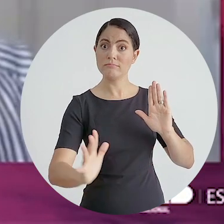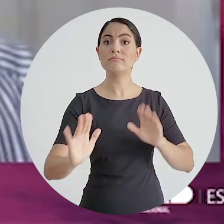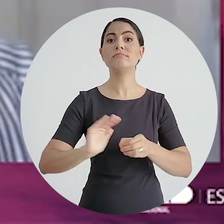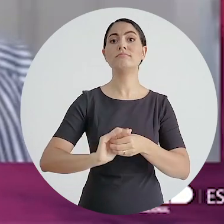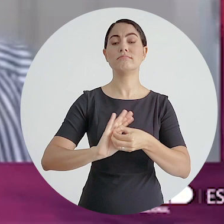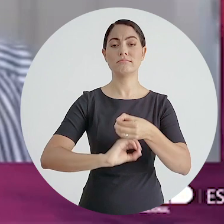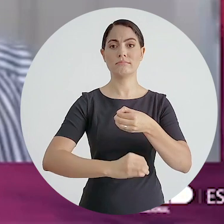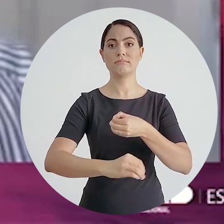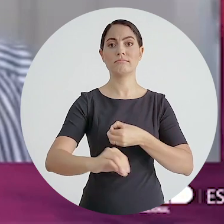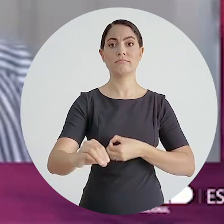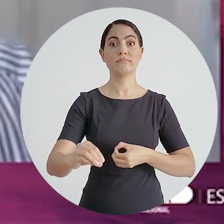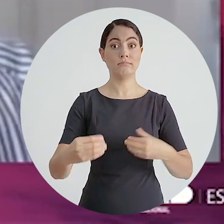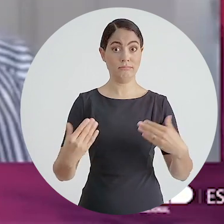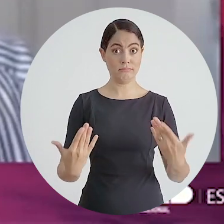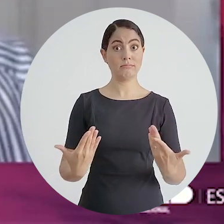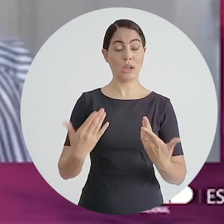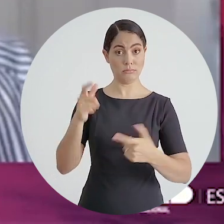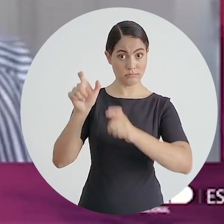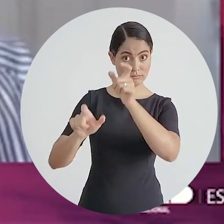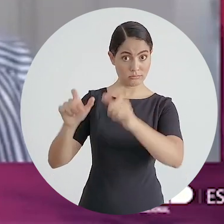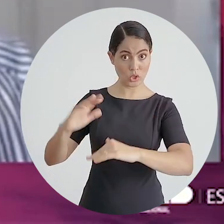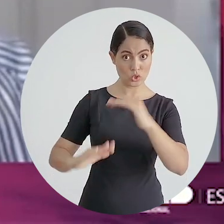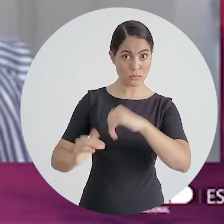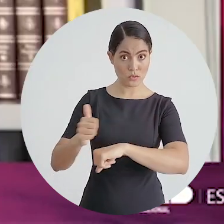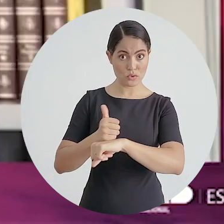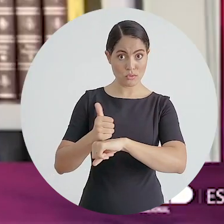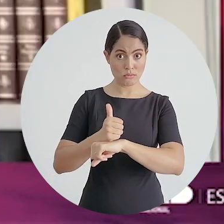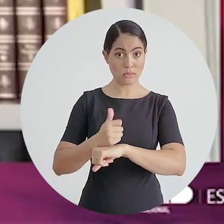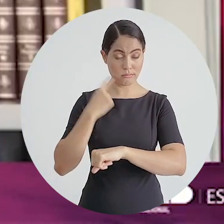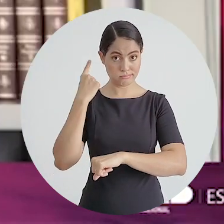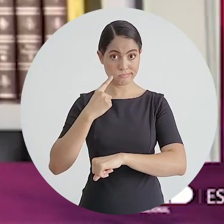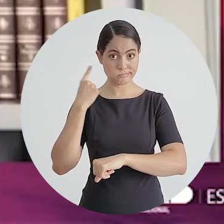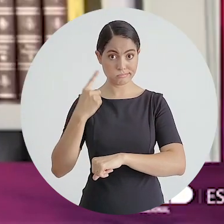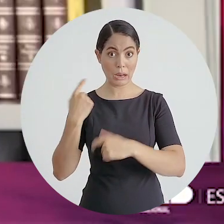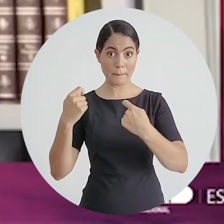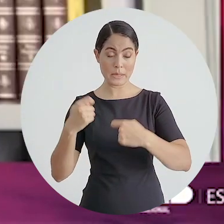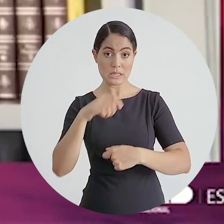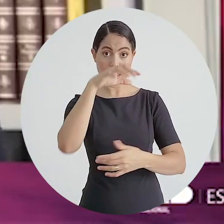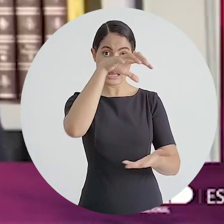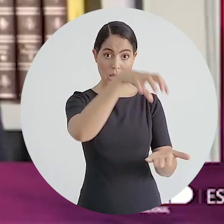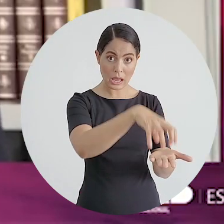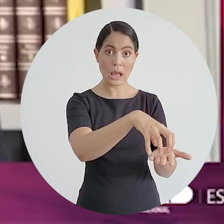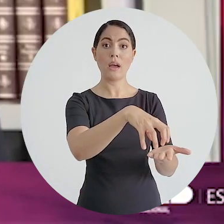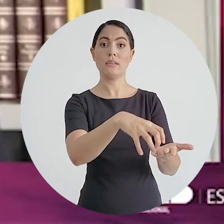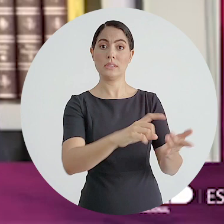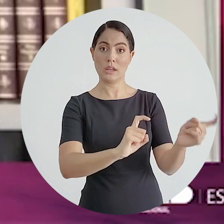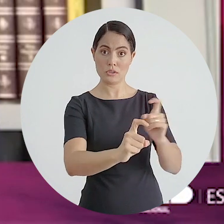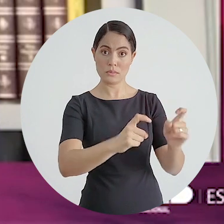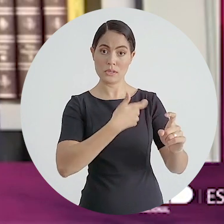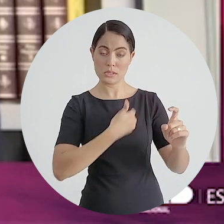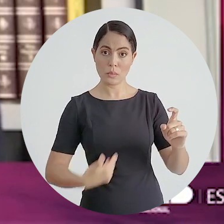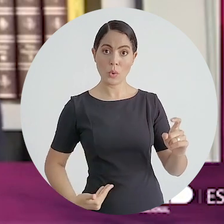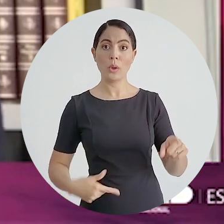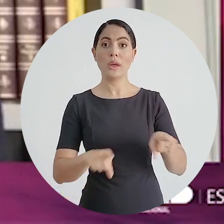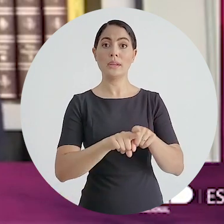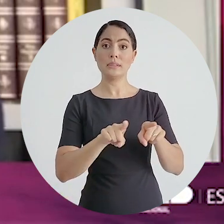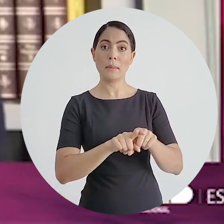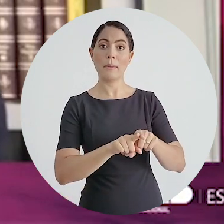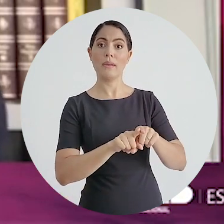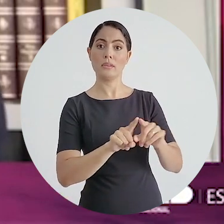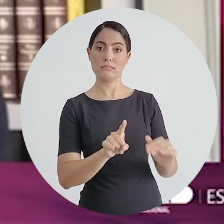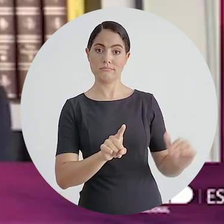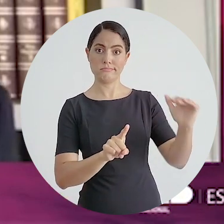do saneamento, exigindo dos profissionais da advocacia, que atuam no setor, das administrações públicas e